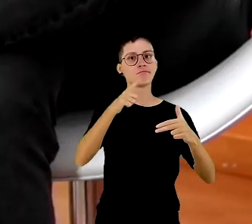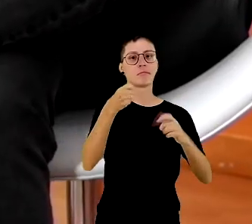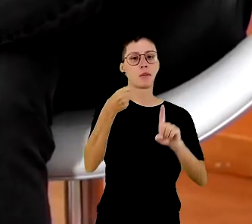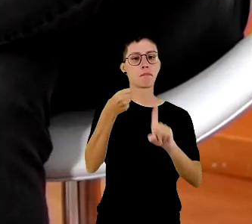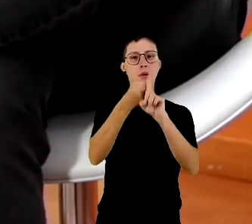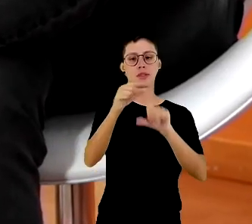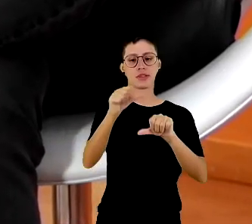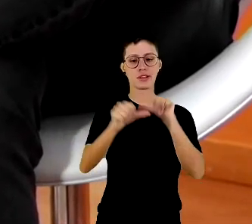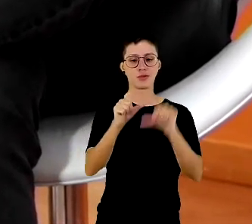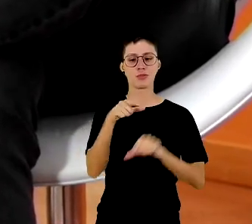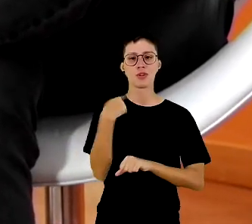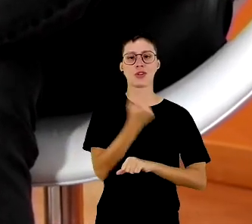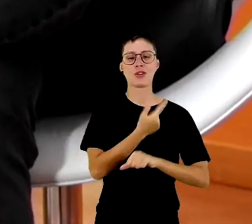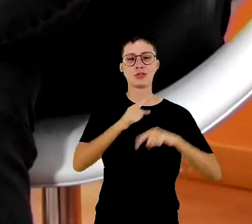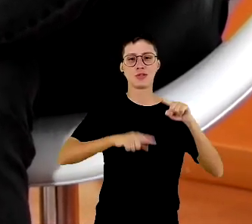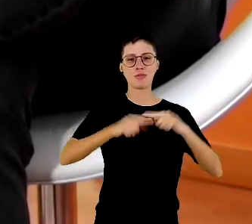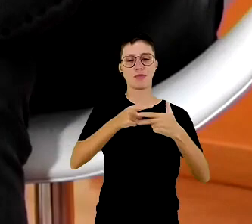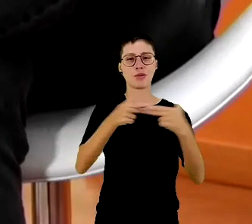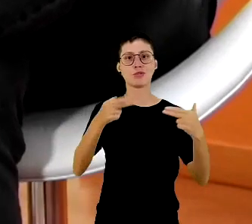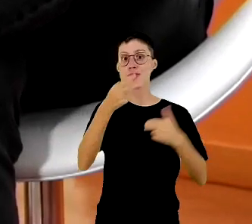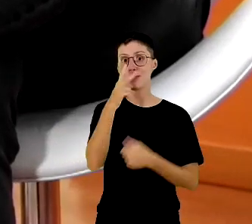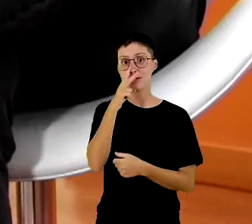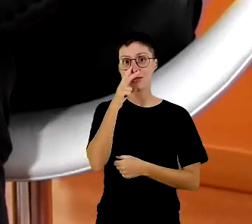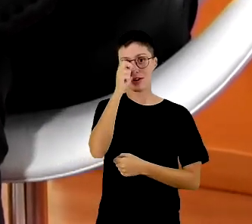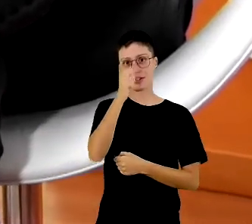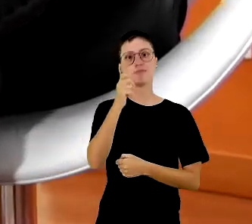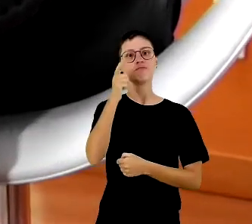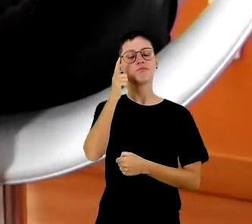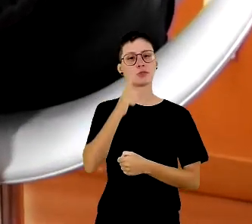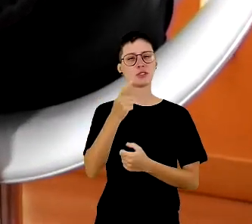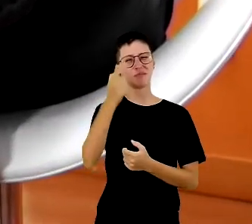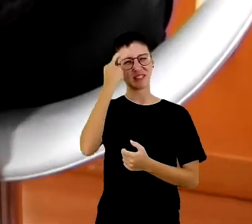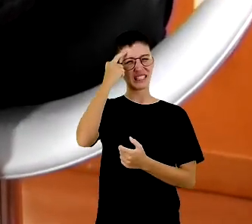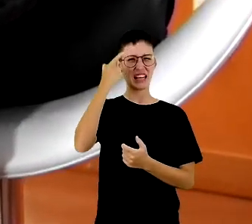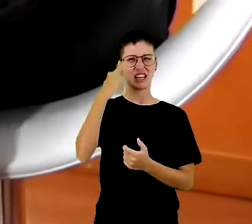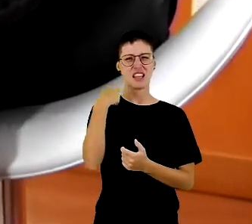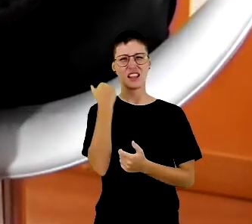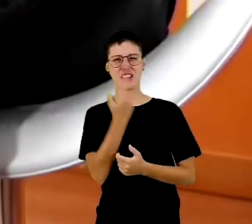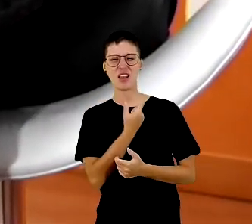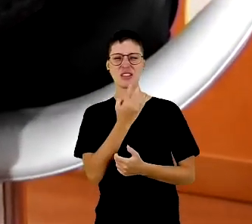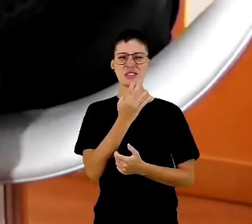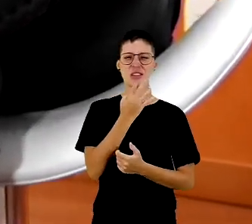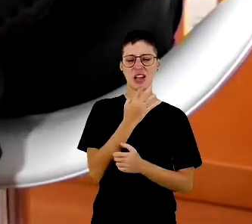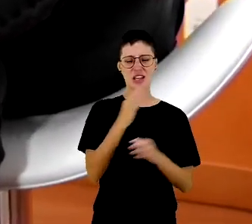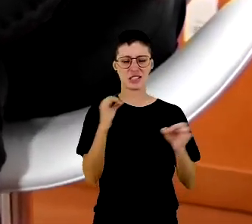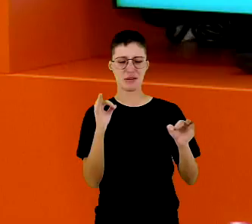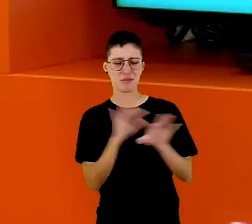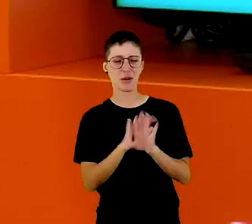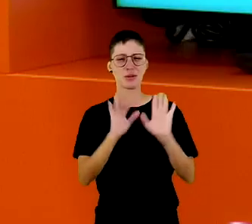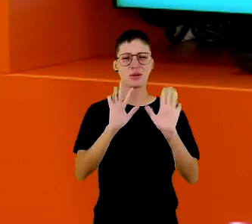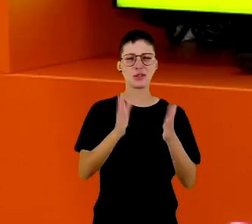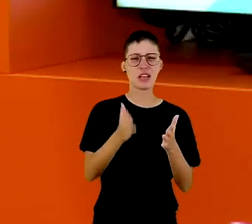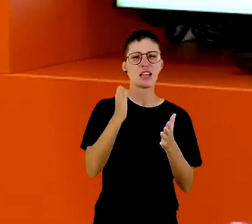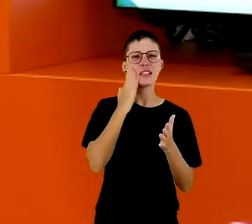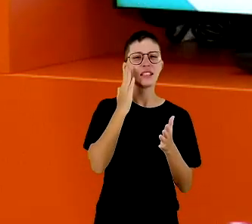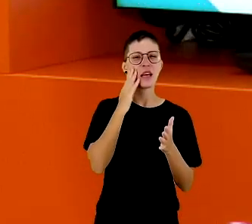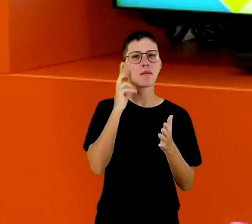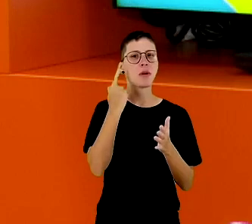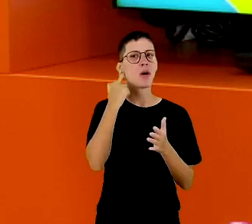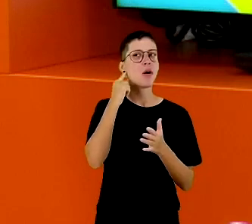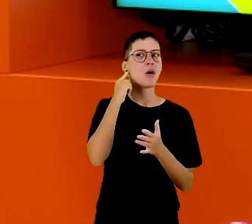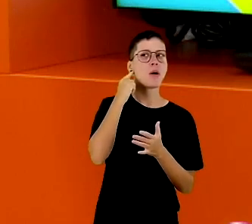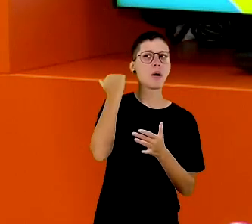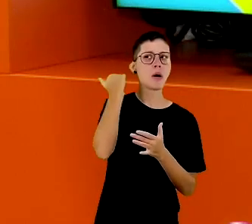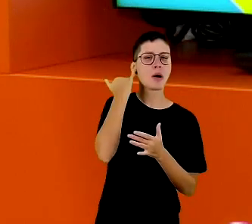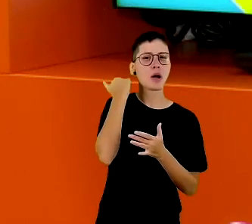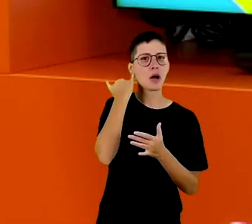produto. Por isso que eu falo, tirar essa presunção de que a gente conhece ou que o nosso ouvido, né, o que a gente ouve é o